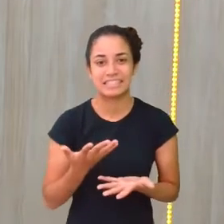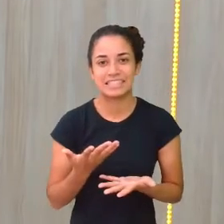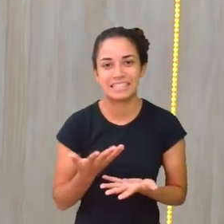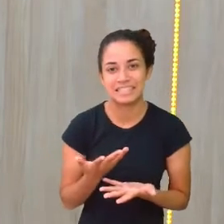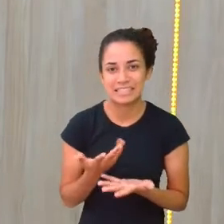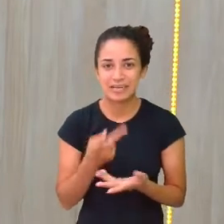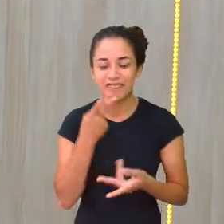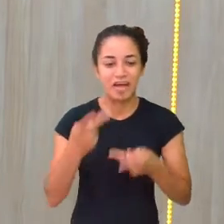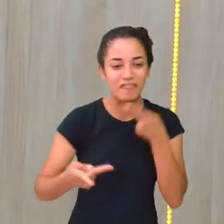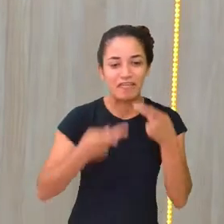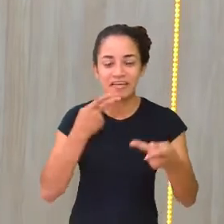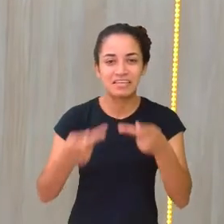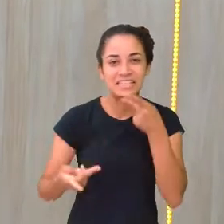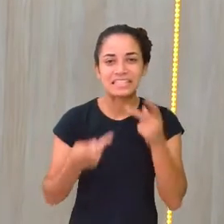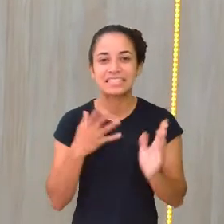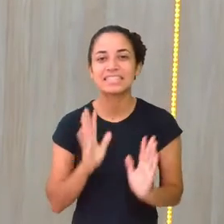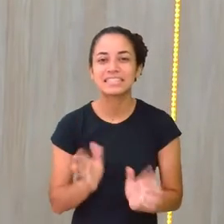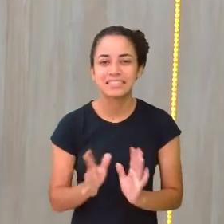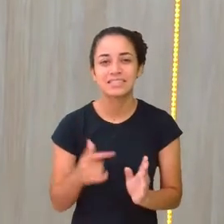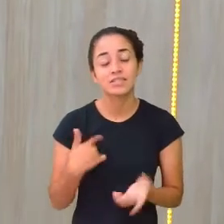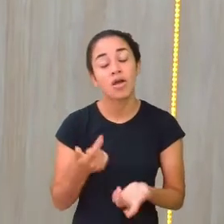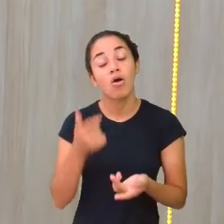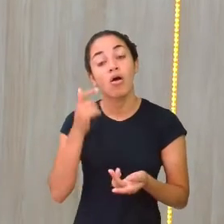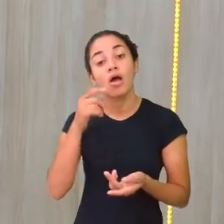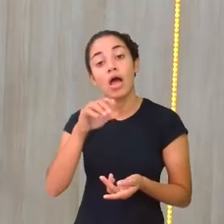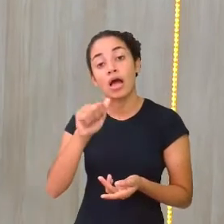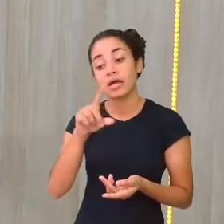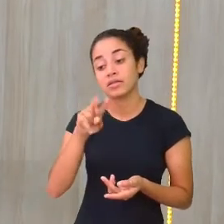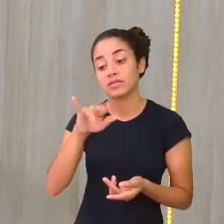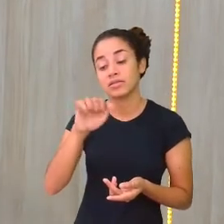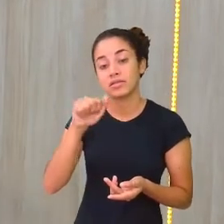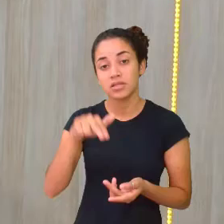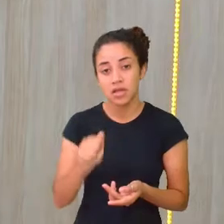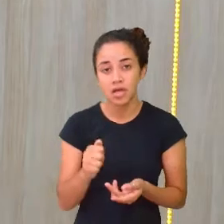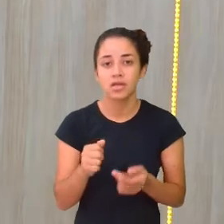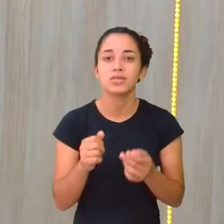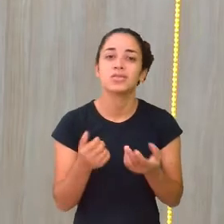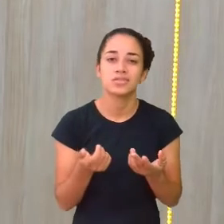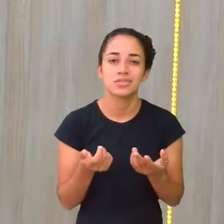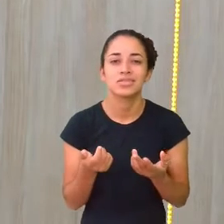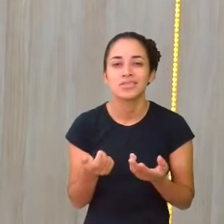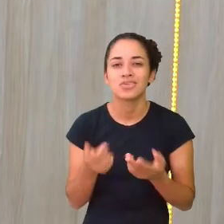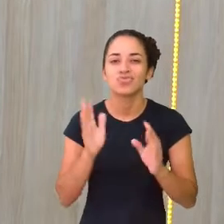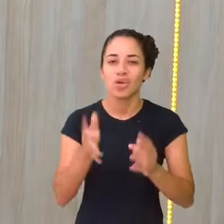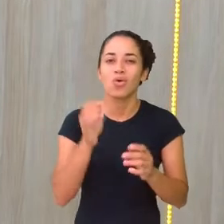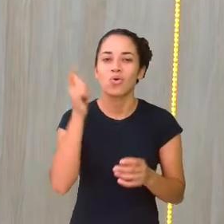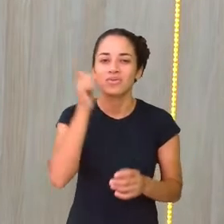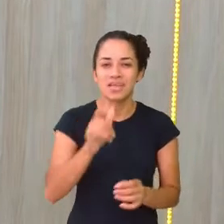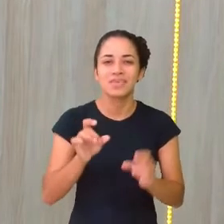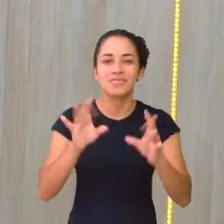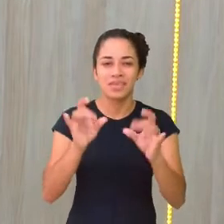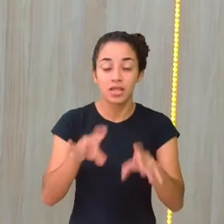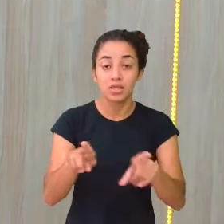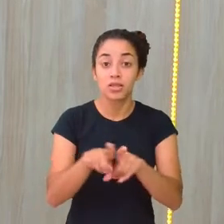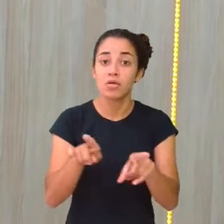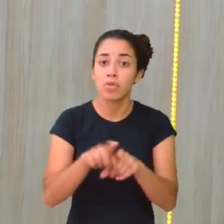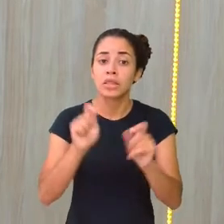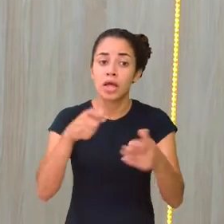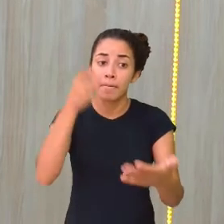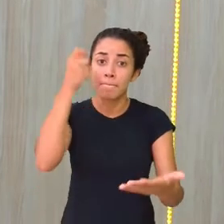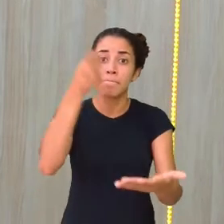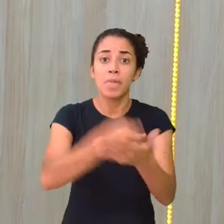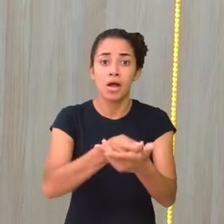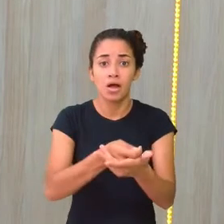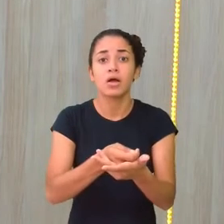mas a Adriana consegue vender o tamanho dela, justamente a pessoa em São Paulo, e ela já fez aquele pagamento online e já chegou na